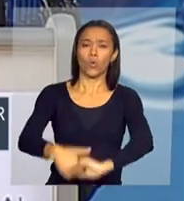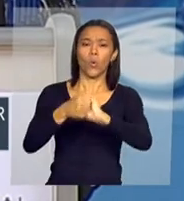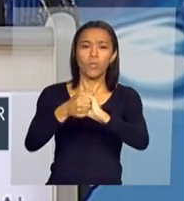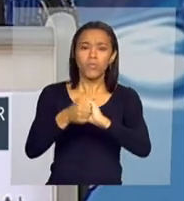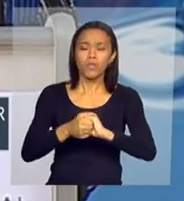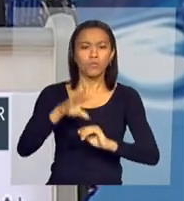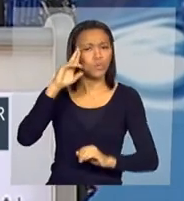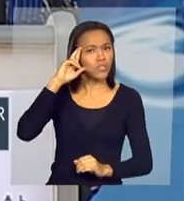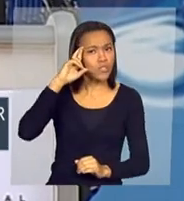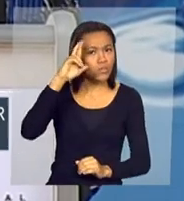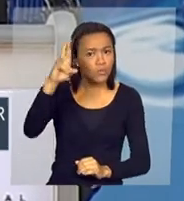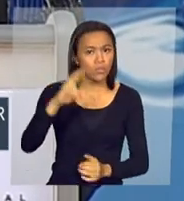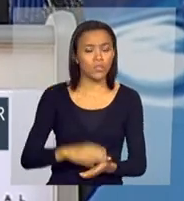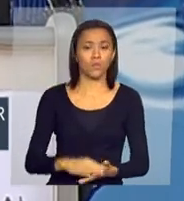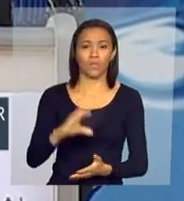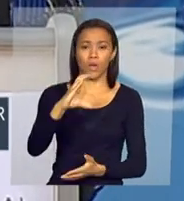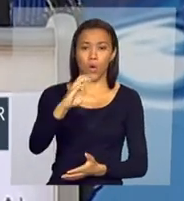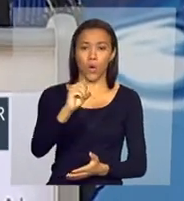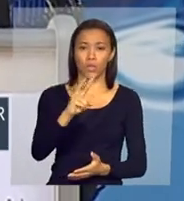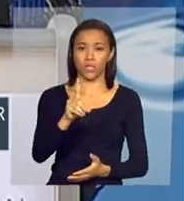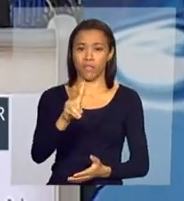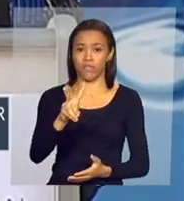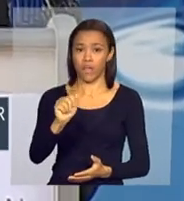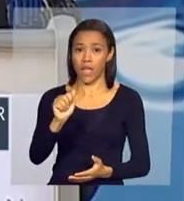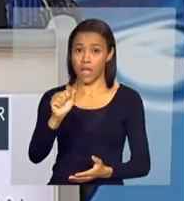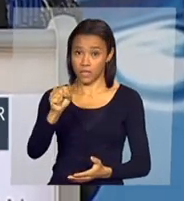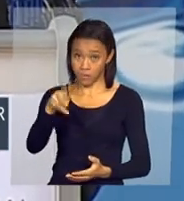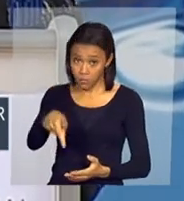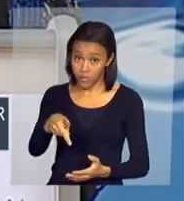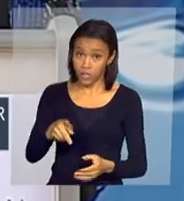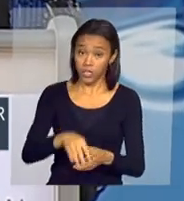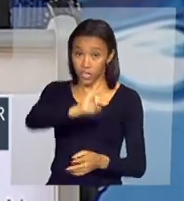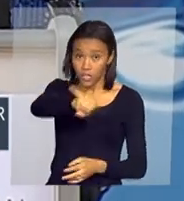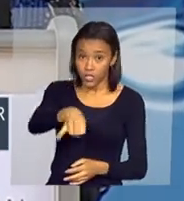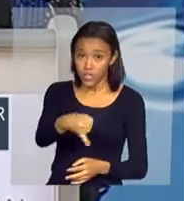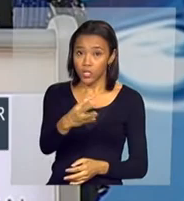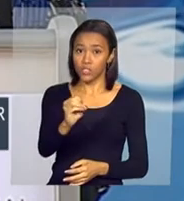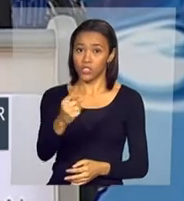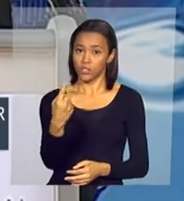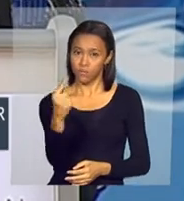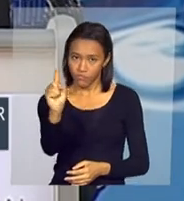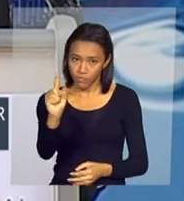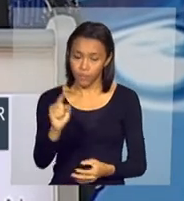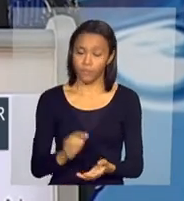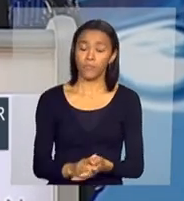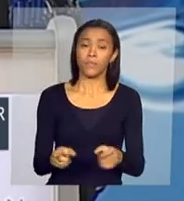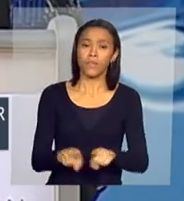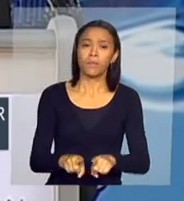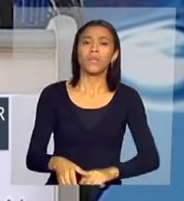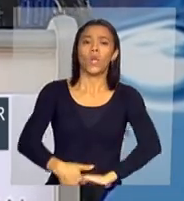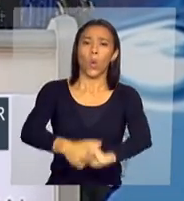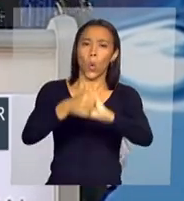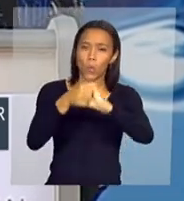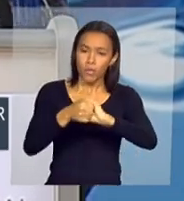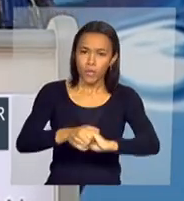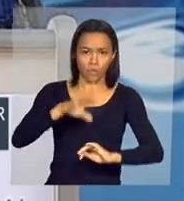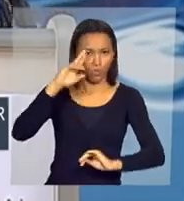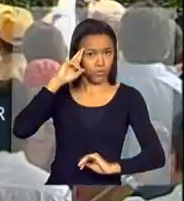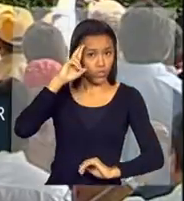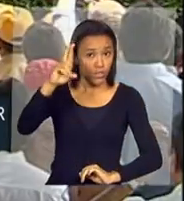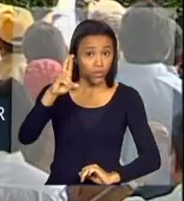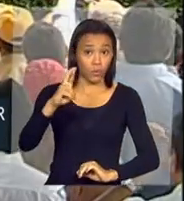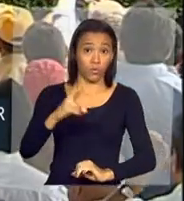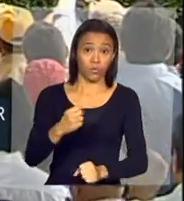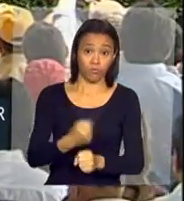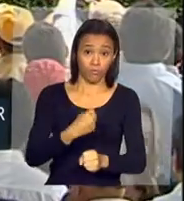da Codevasf, José Augusto Carvalho Martins. Cumprimento o diretor da